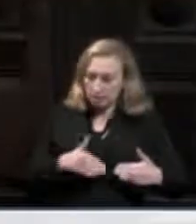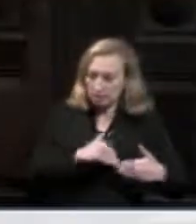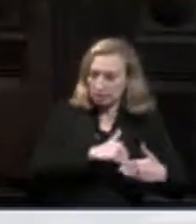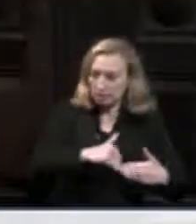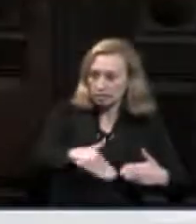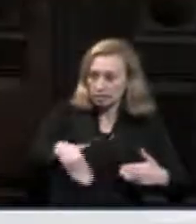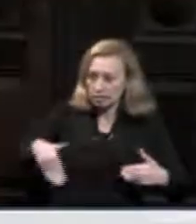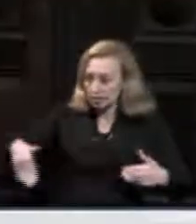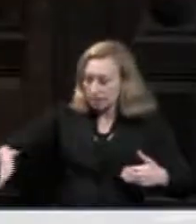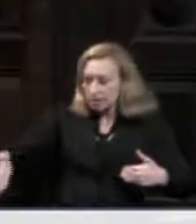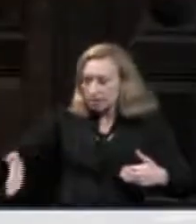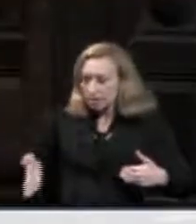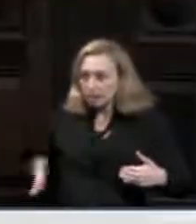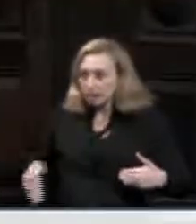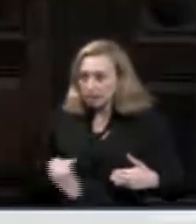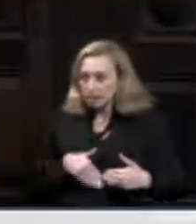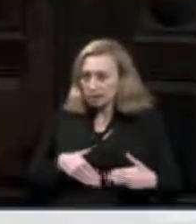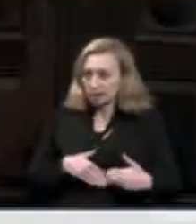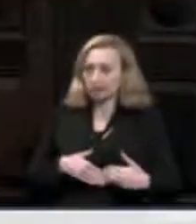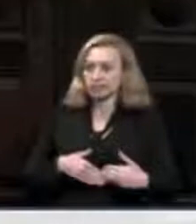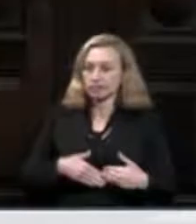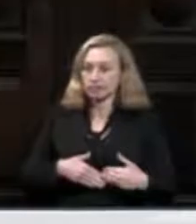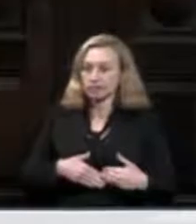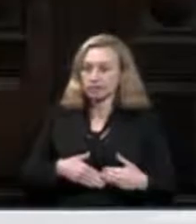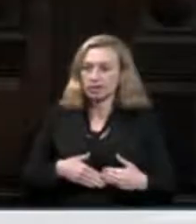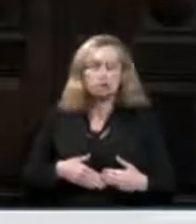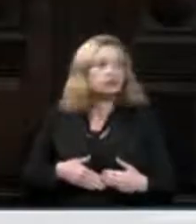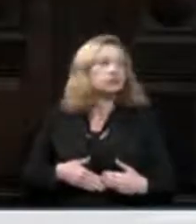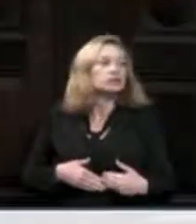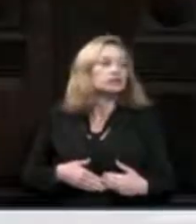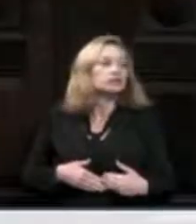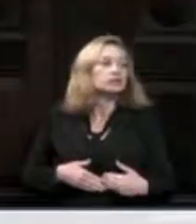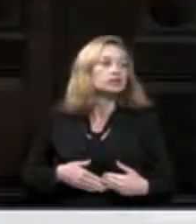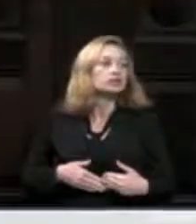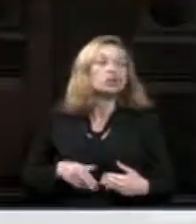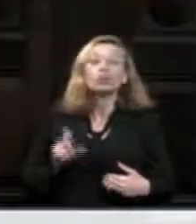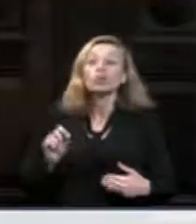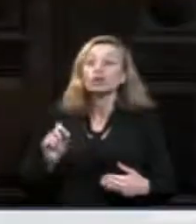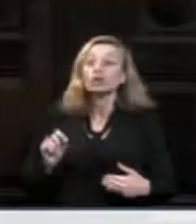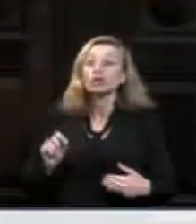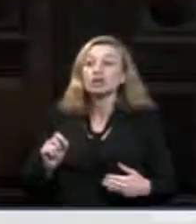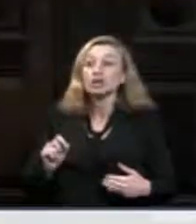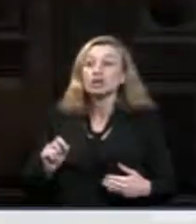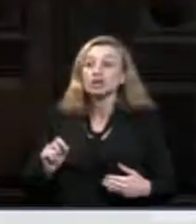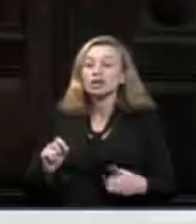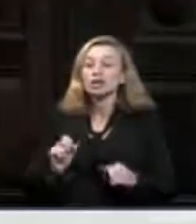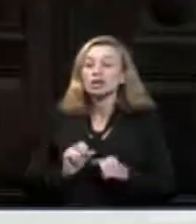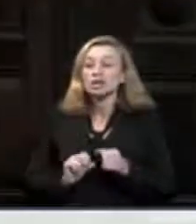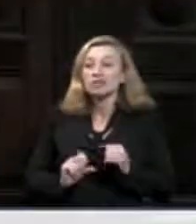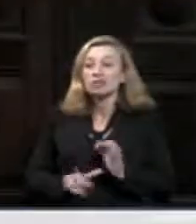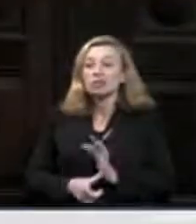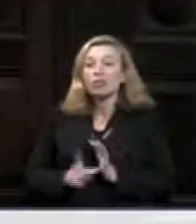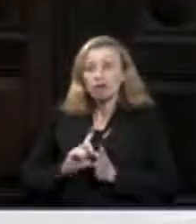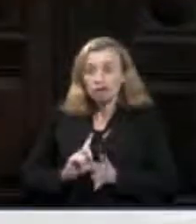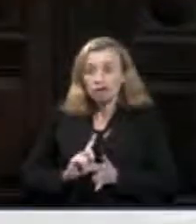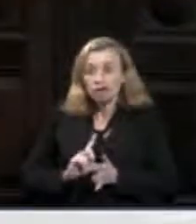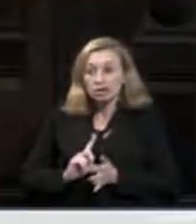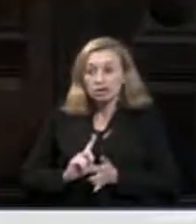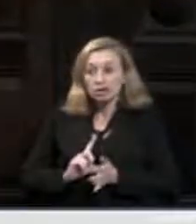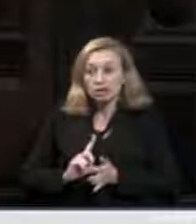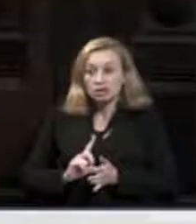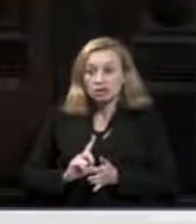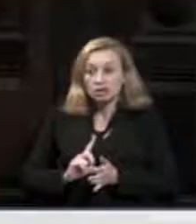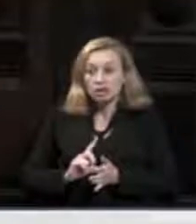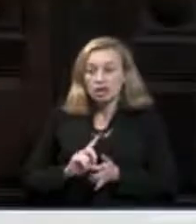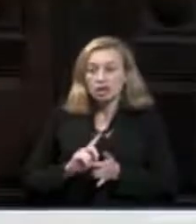Meio Ambiente, aquilo que deveria esses organismos fazer com recursos do FECAM, que tínhamos no orçamento